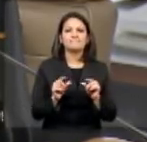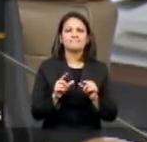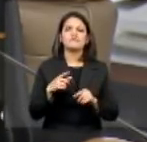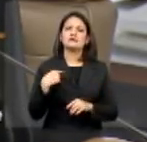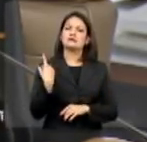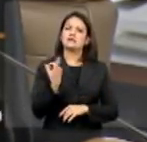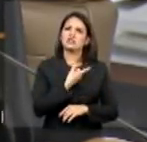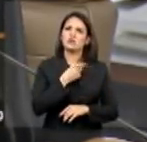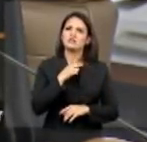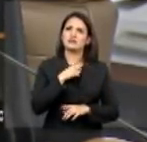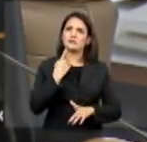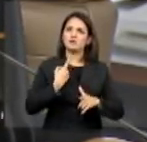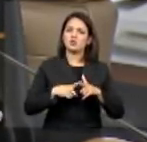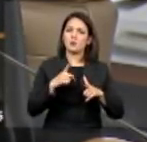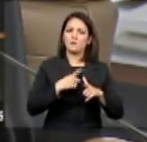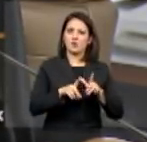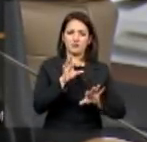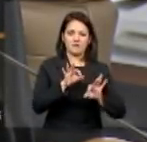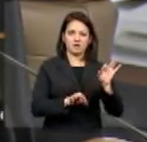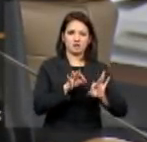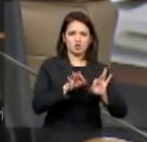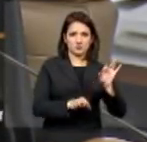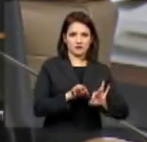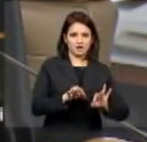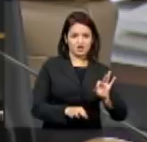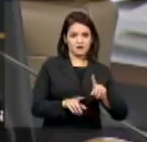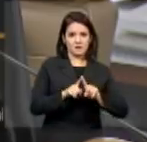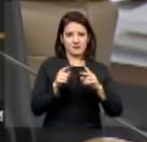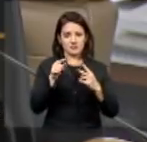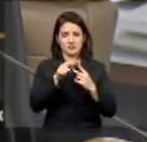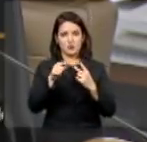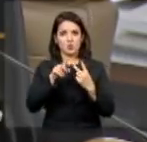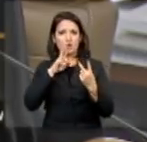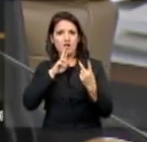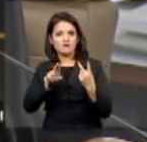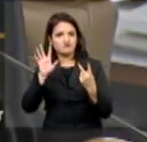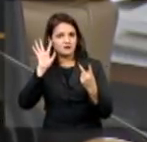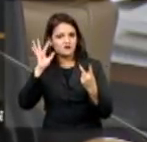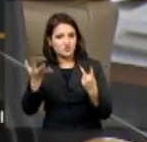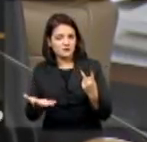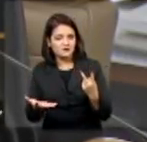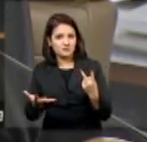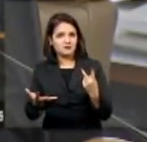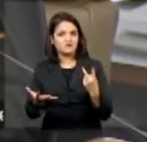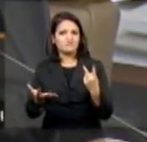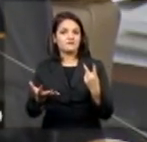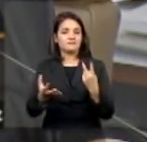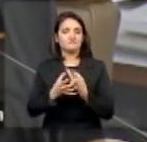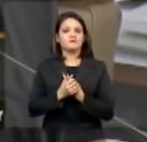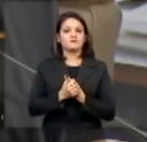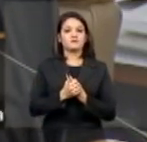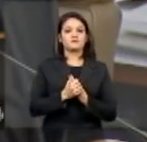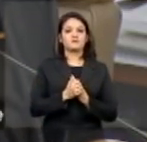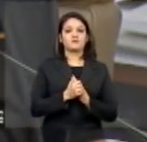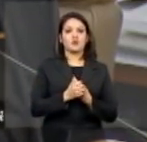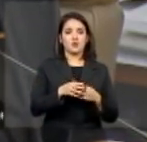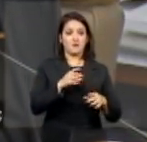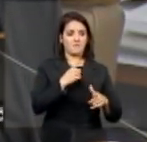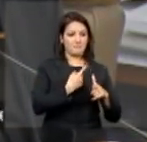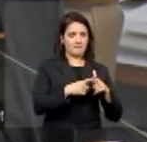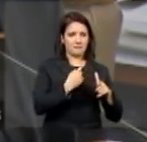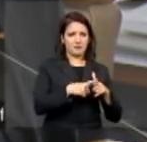e duas soluções que para enfrentá lo se apresenta o problema jurídico